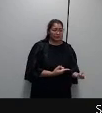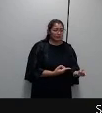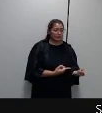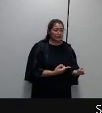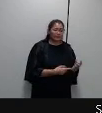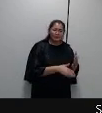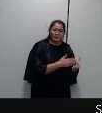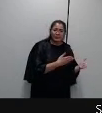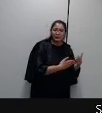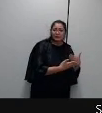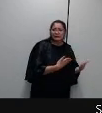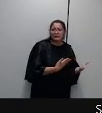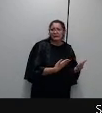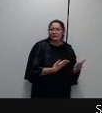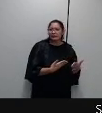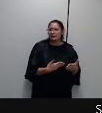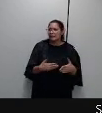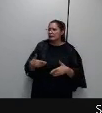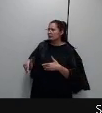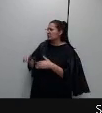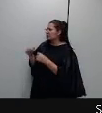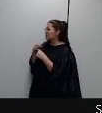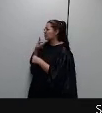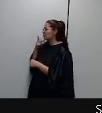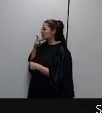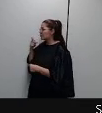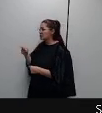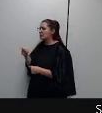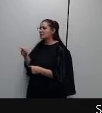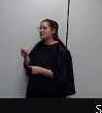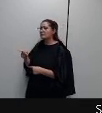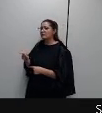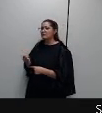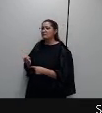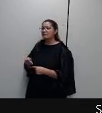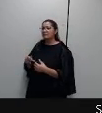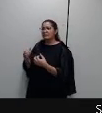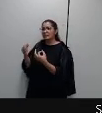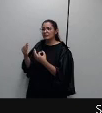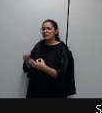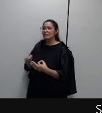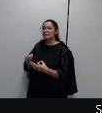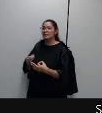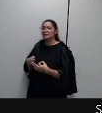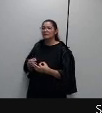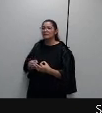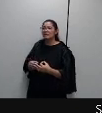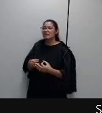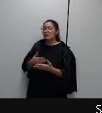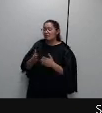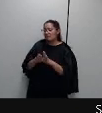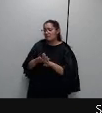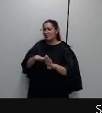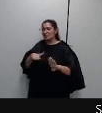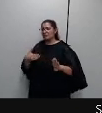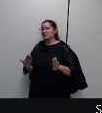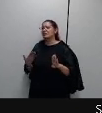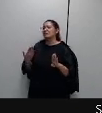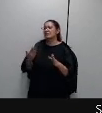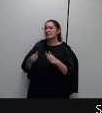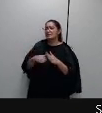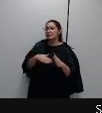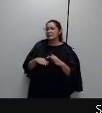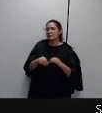o tribunal disse eu coloquei aqui no item 2 da mesma na espécie o tribunal de origem afastou a tese absolutória irregular da